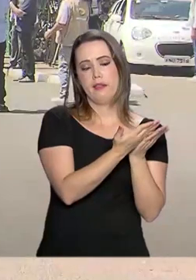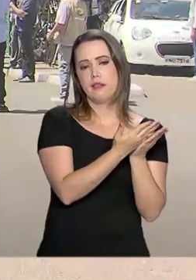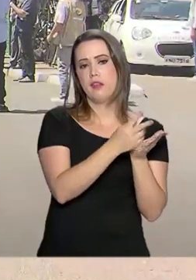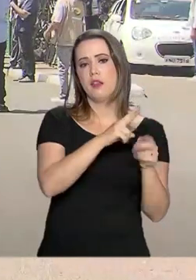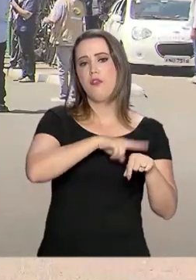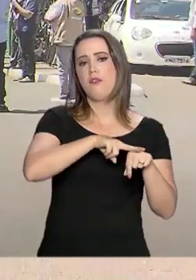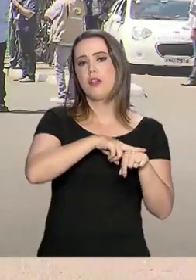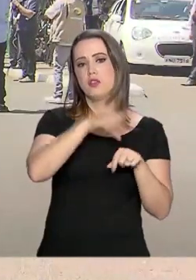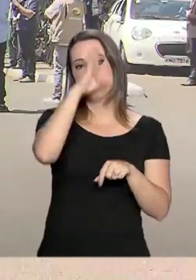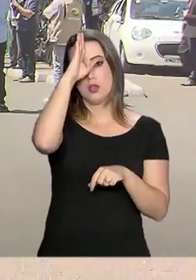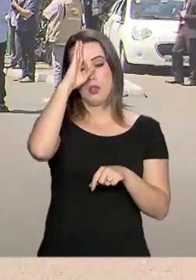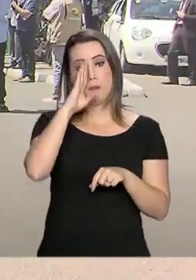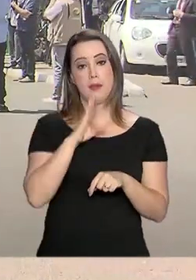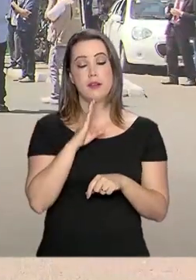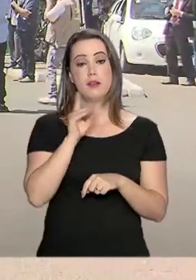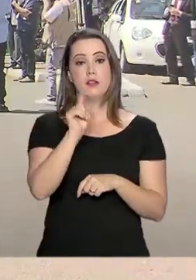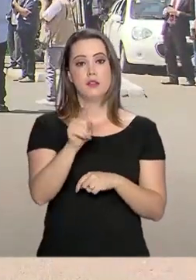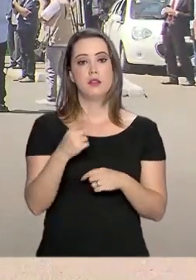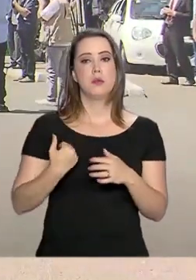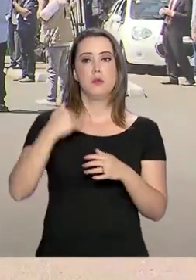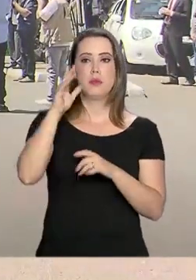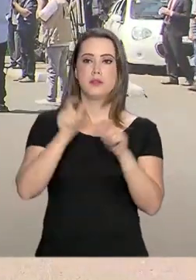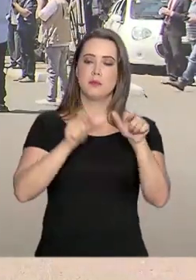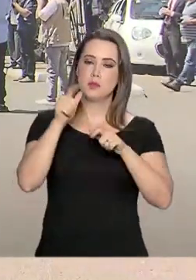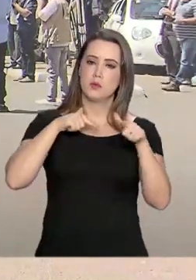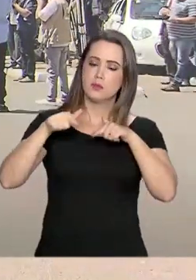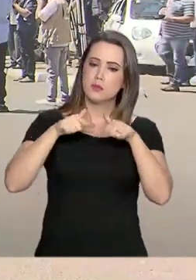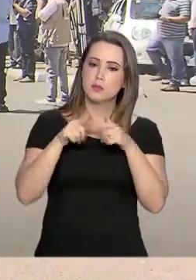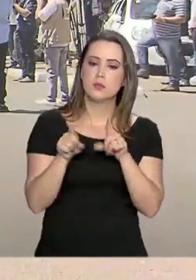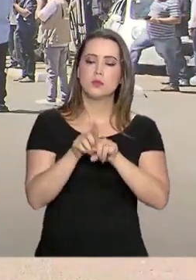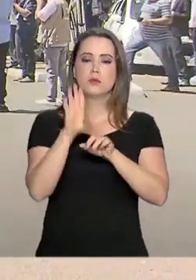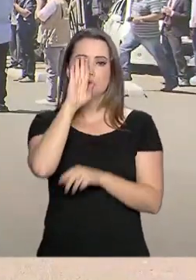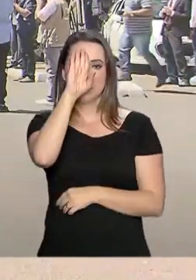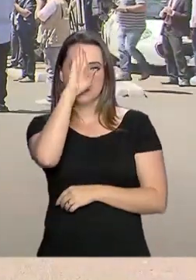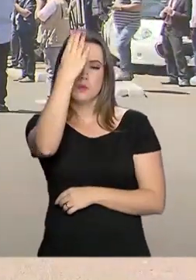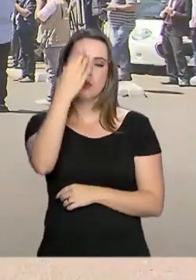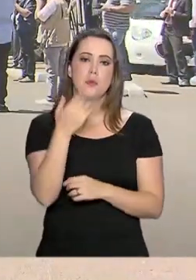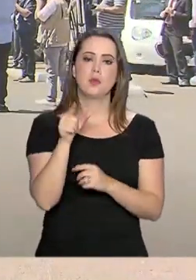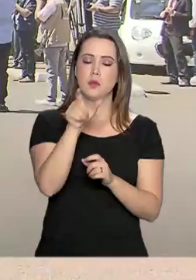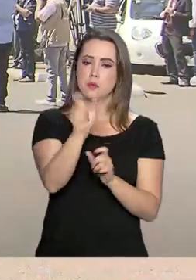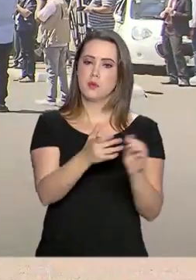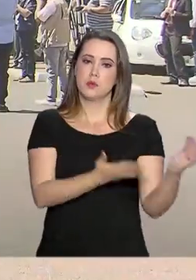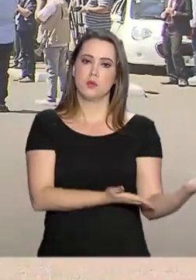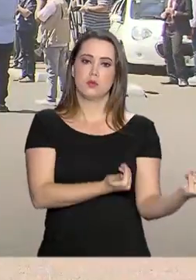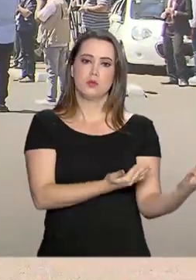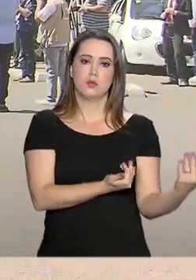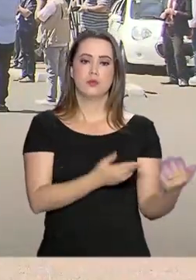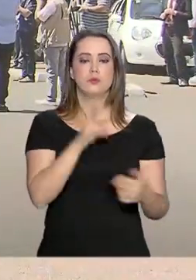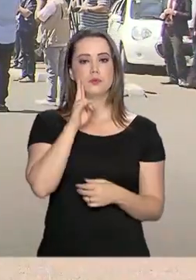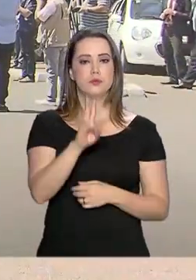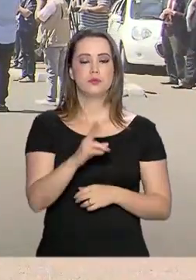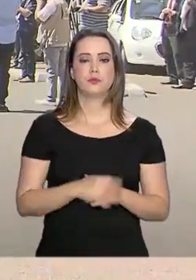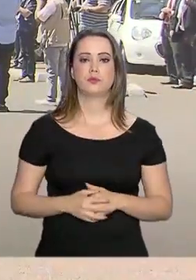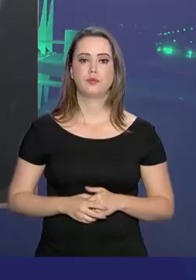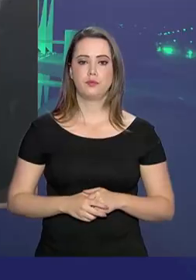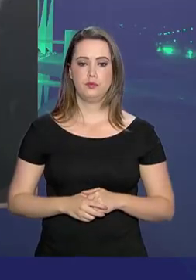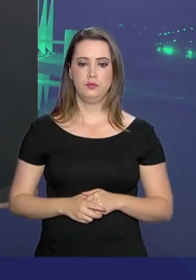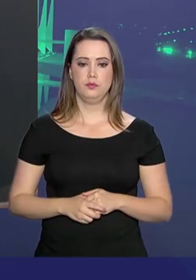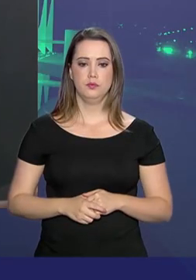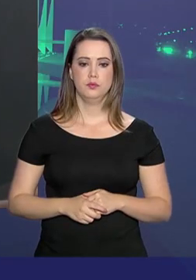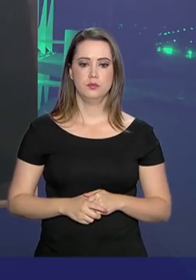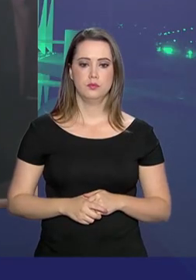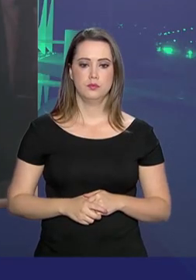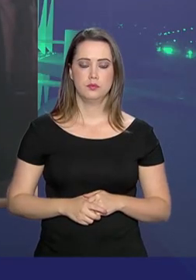então, é aumentar o índice de empregabilidade, principalmente entre os mais jovens. Confira.